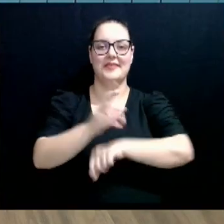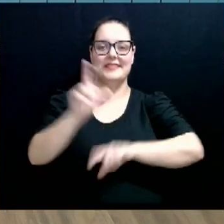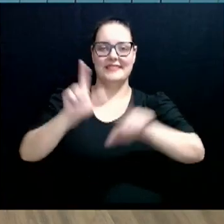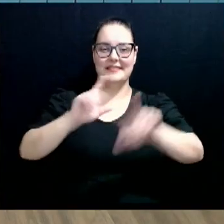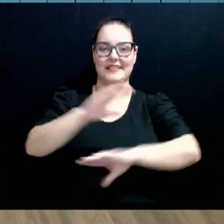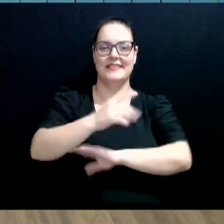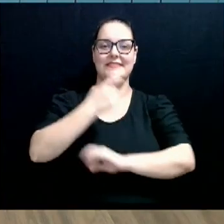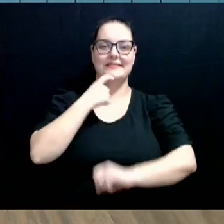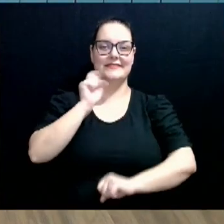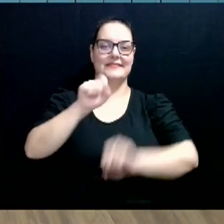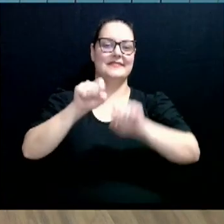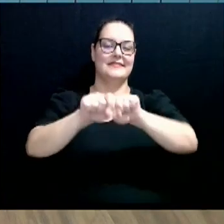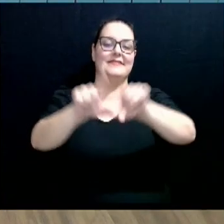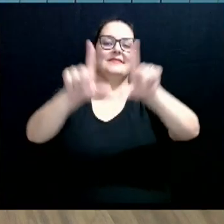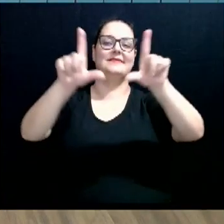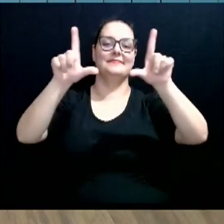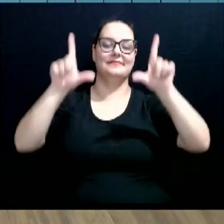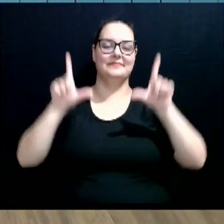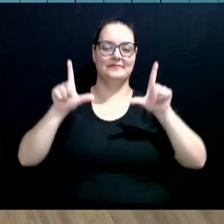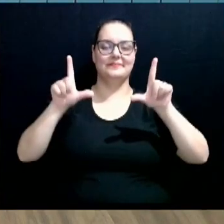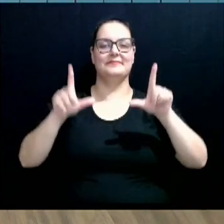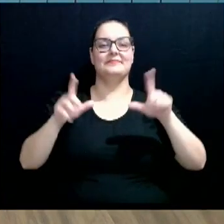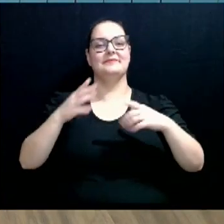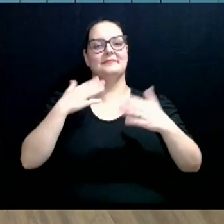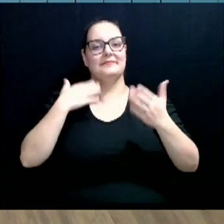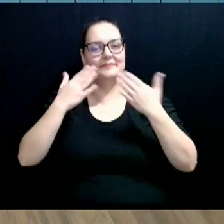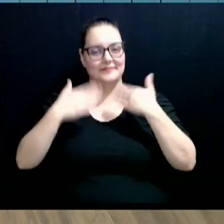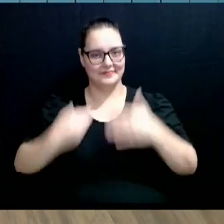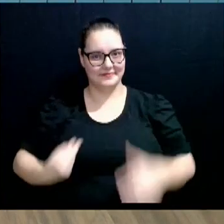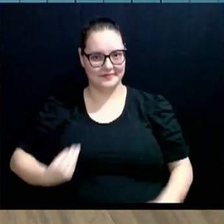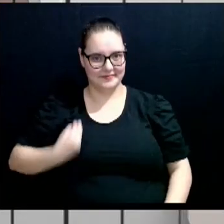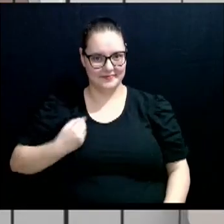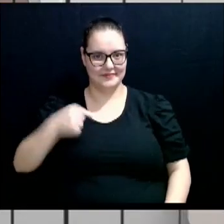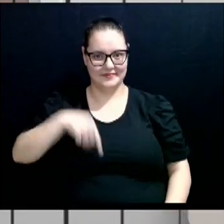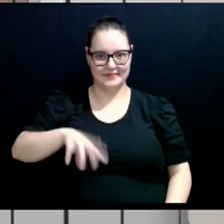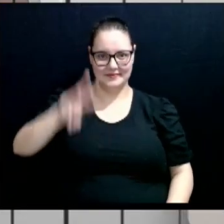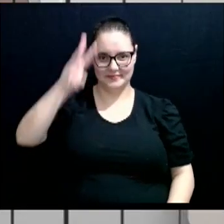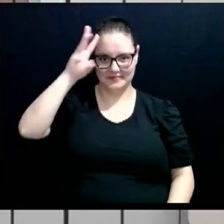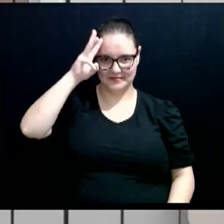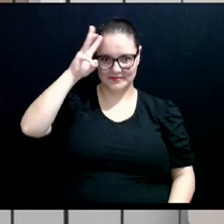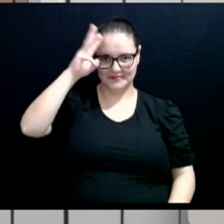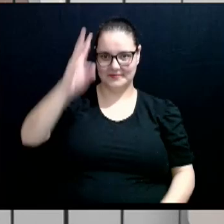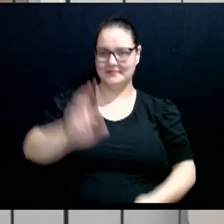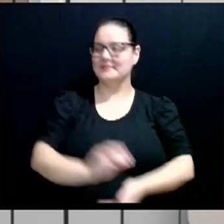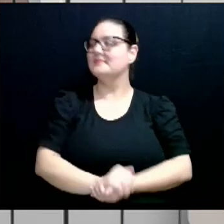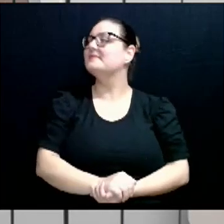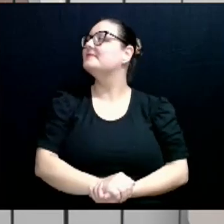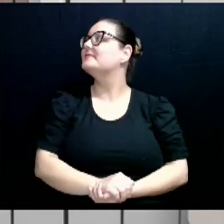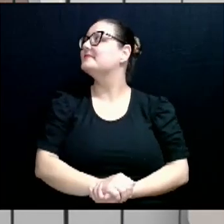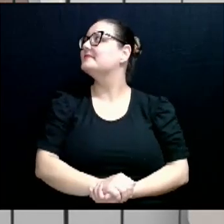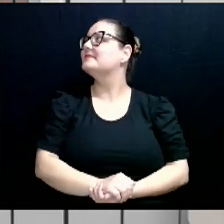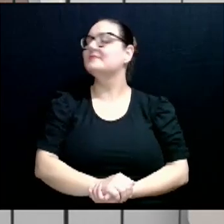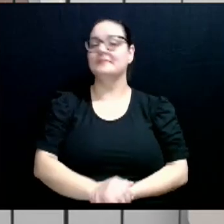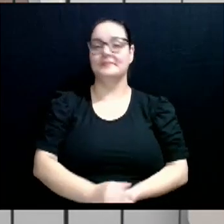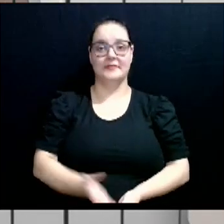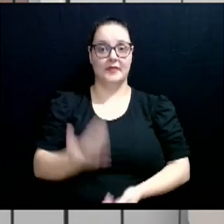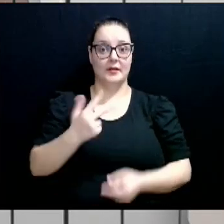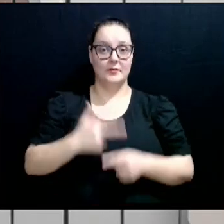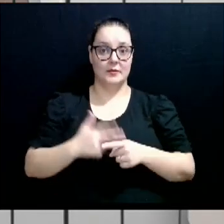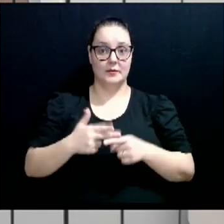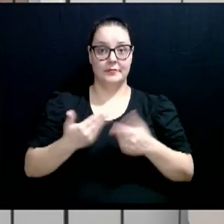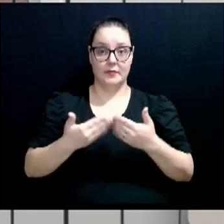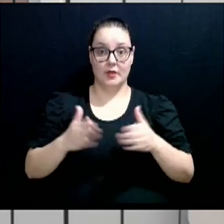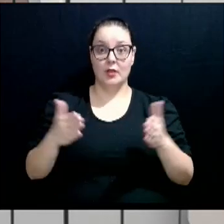Você aperta e aí a gente conversa ao vivo nesta terça-feira. Vamos abrir a edição de hoje falando sobre